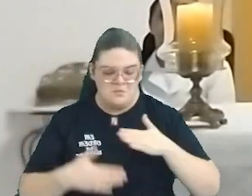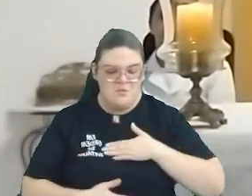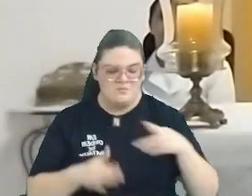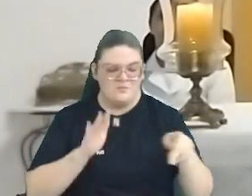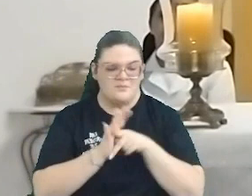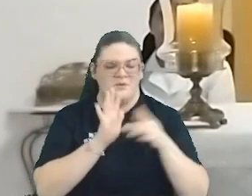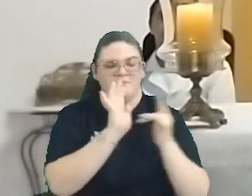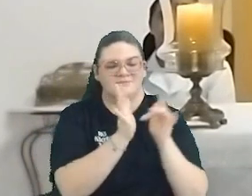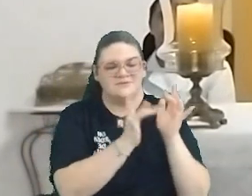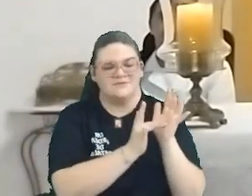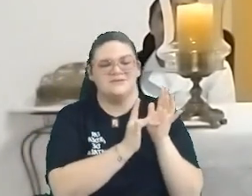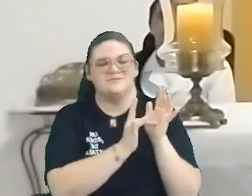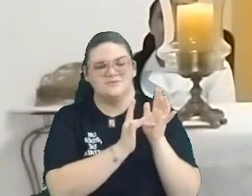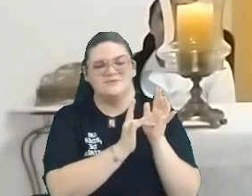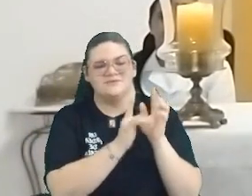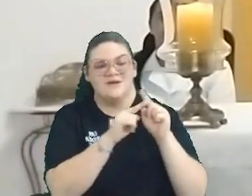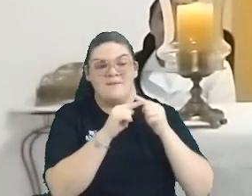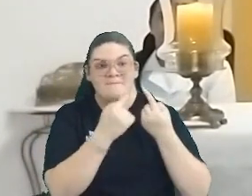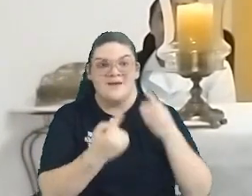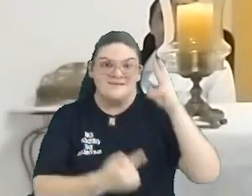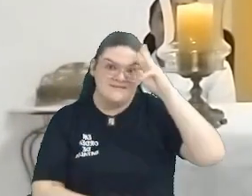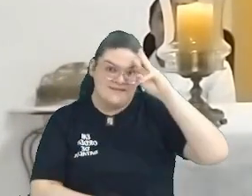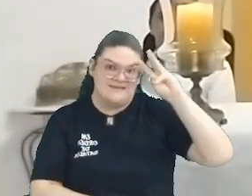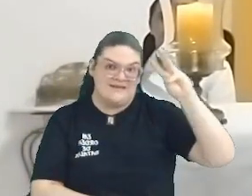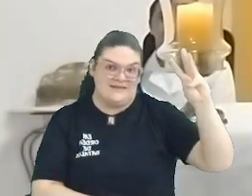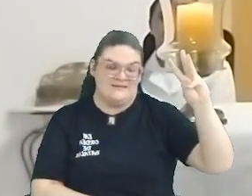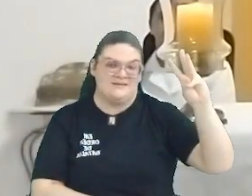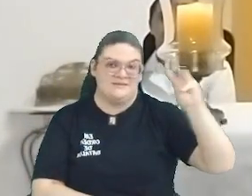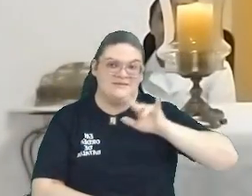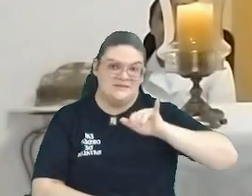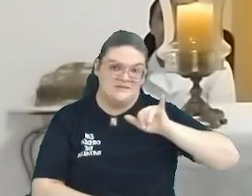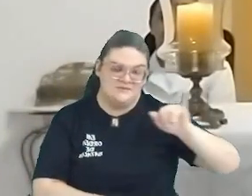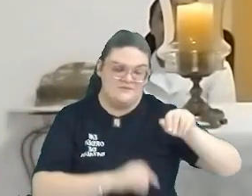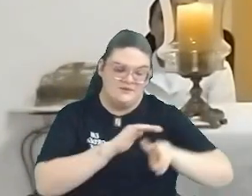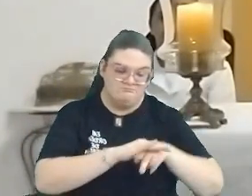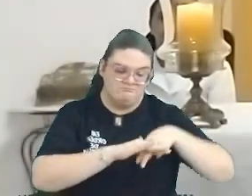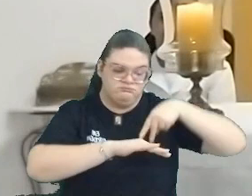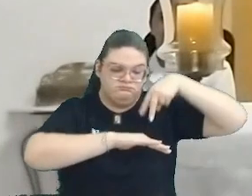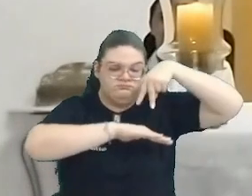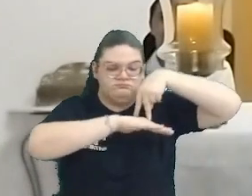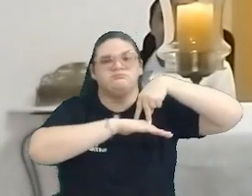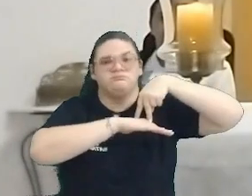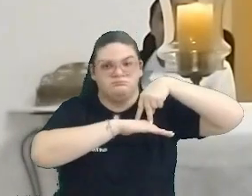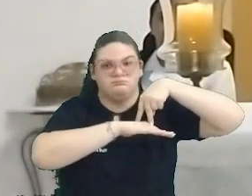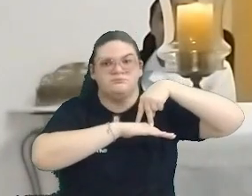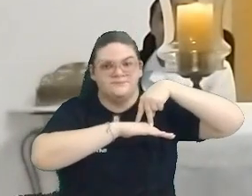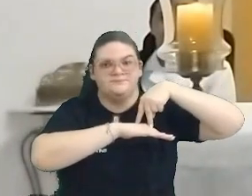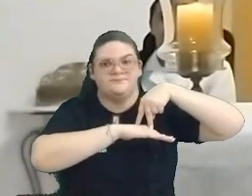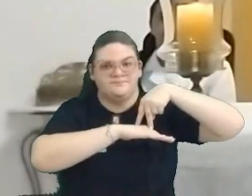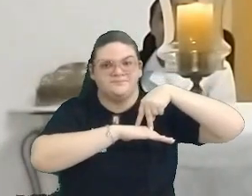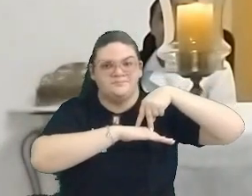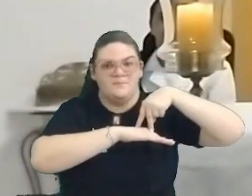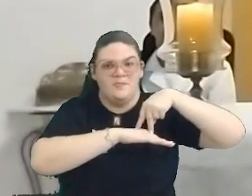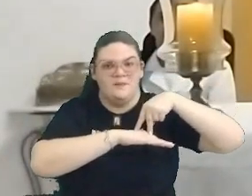depois, Deus o ressuscitará, reconstruindo este templo, levantando este